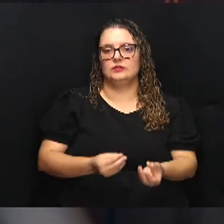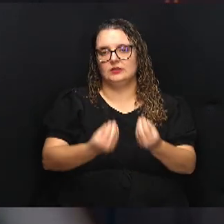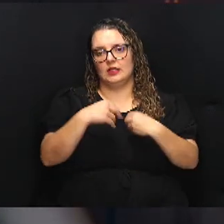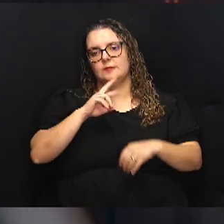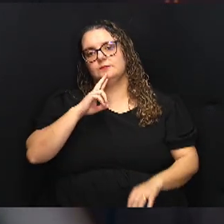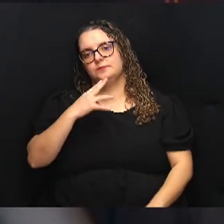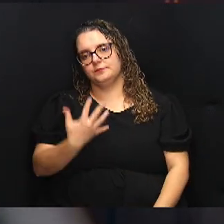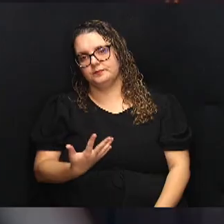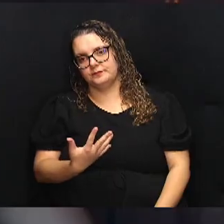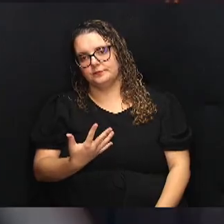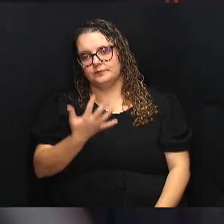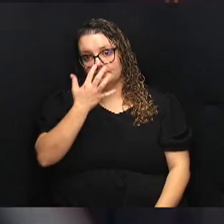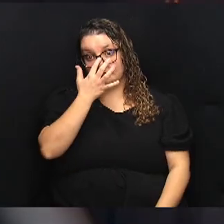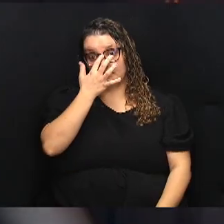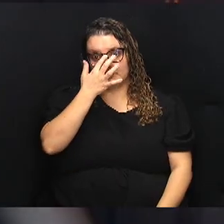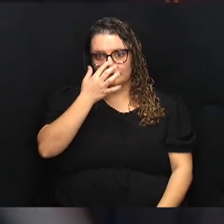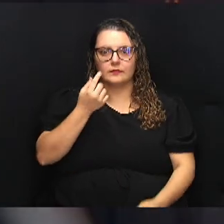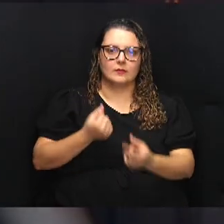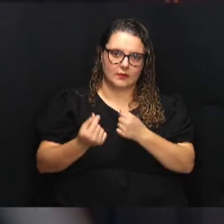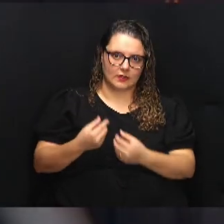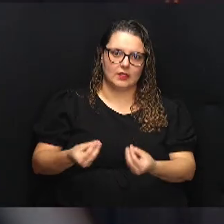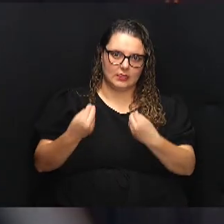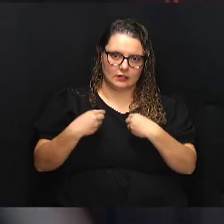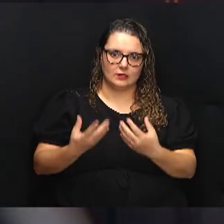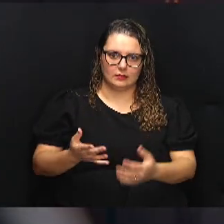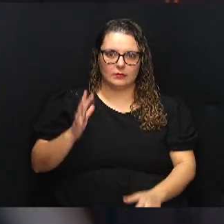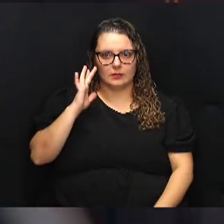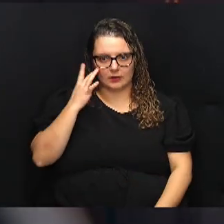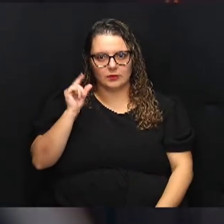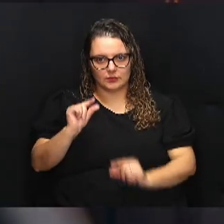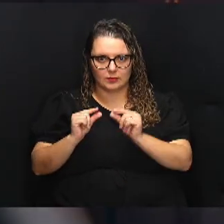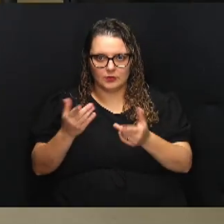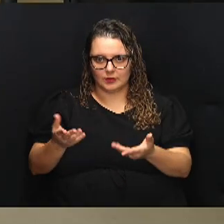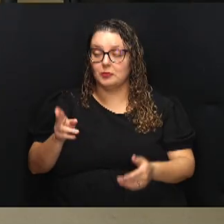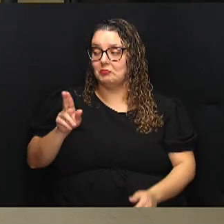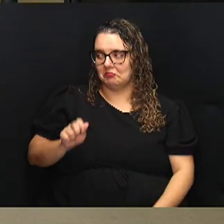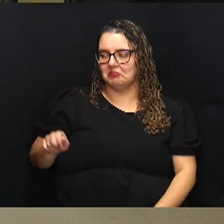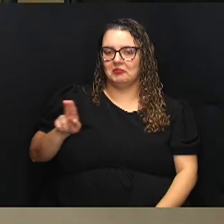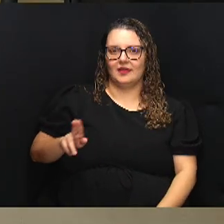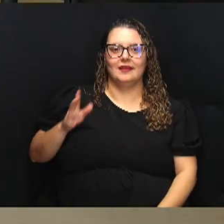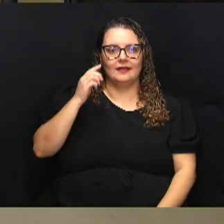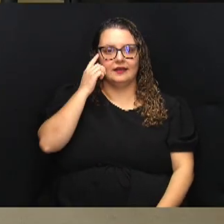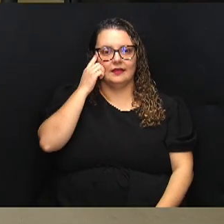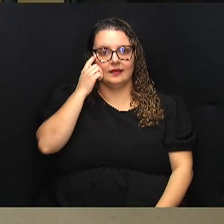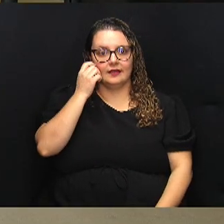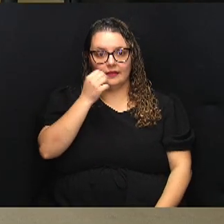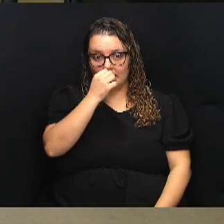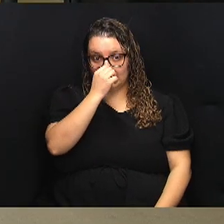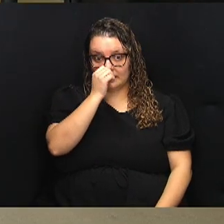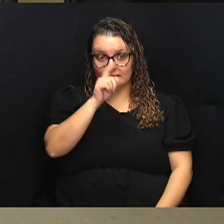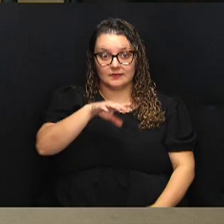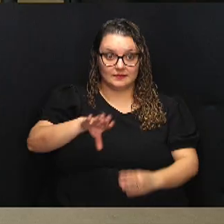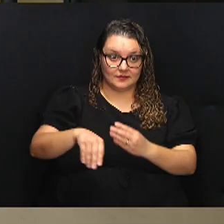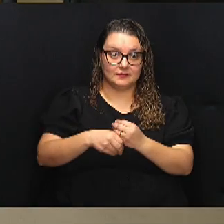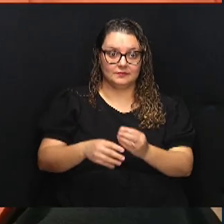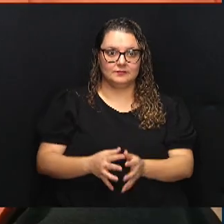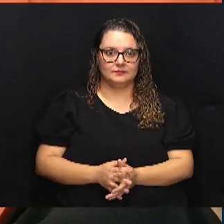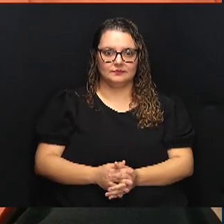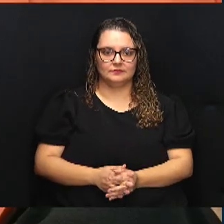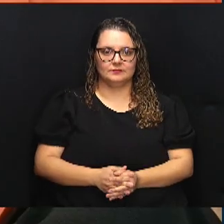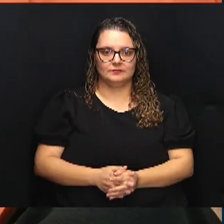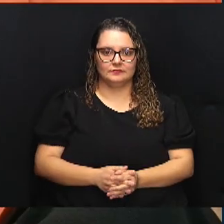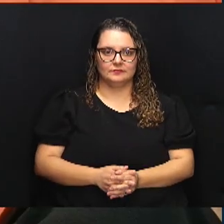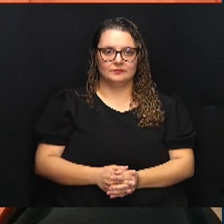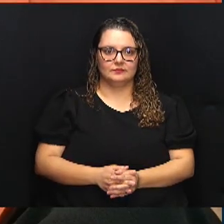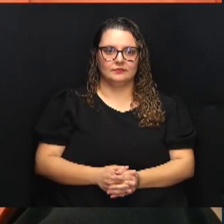eles dão e lhes dá dinheiro. Uau, Acho que é um pouco disso. pode complementar. Vou complementar. Vou pegar um